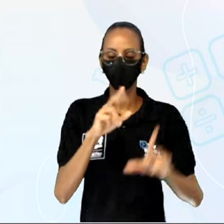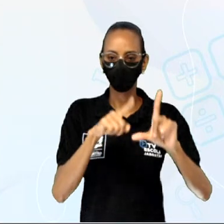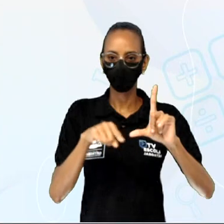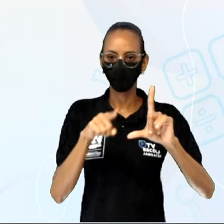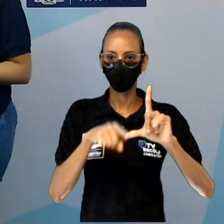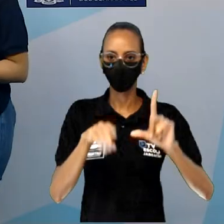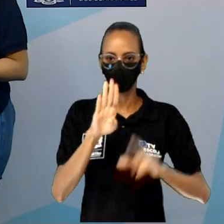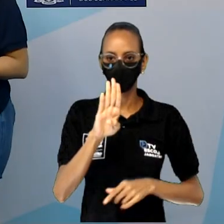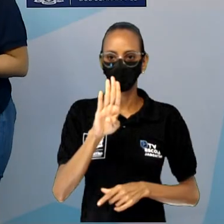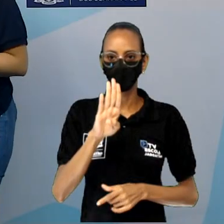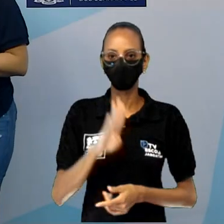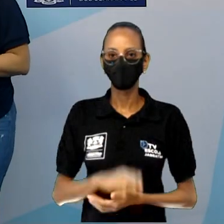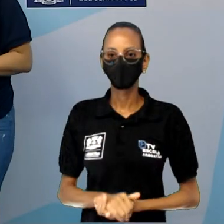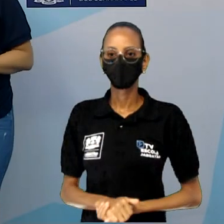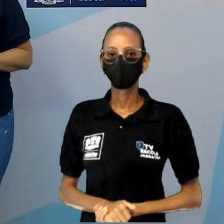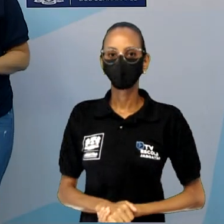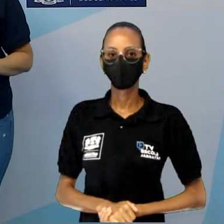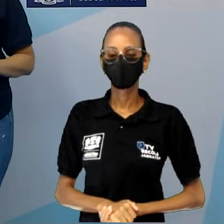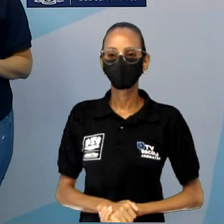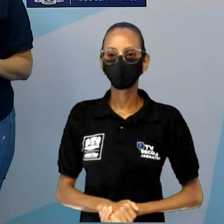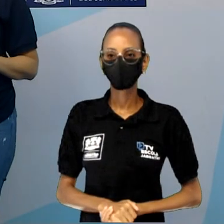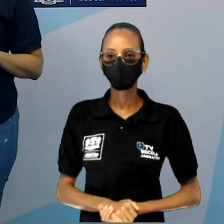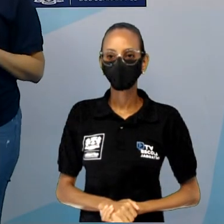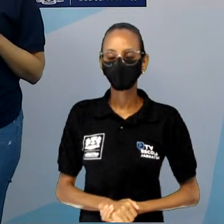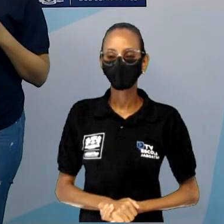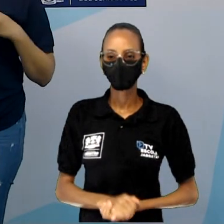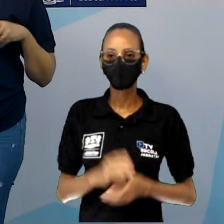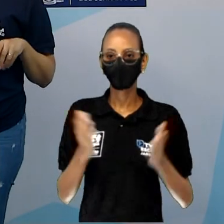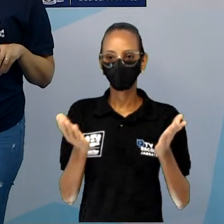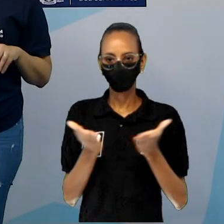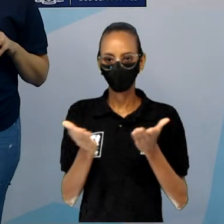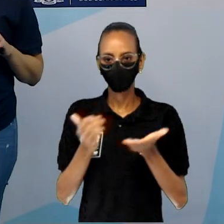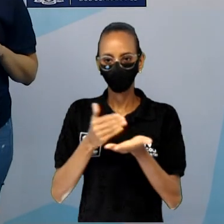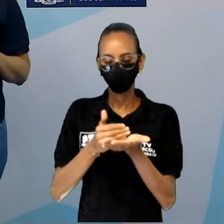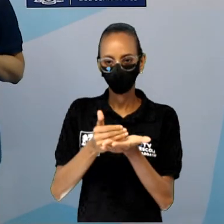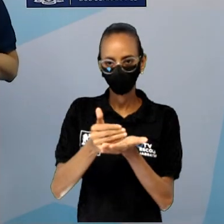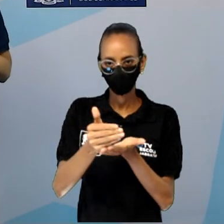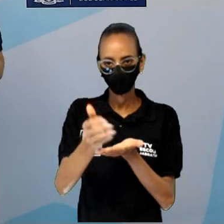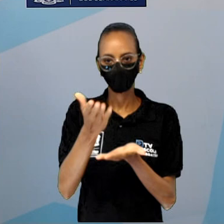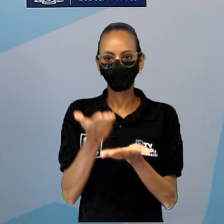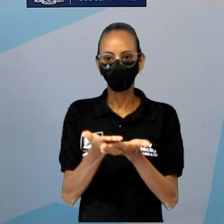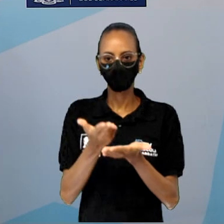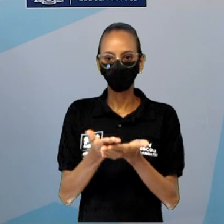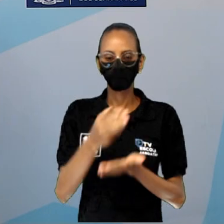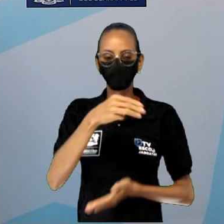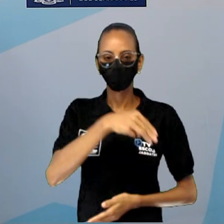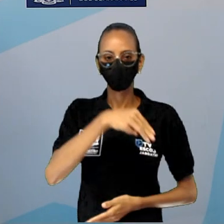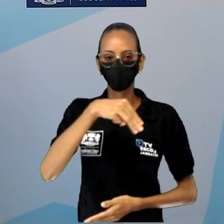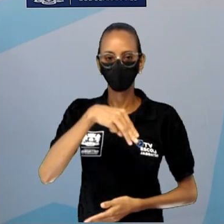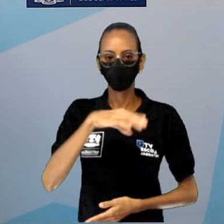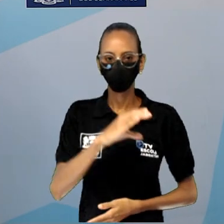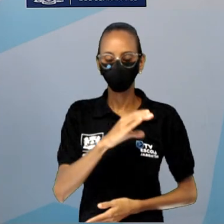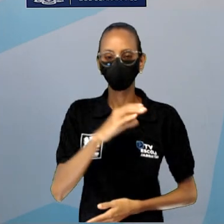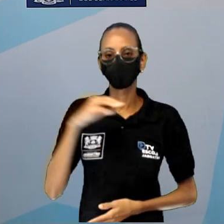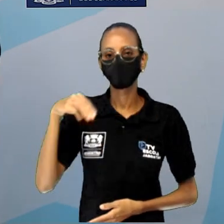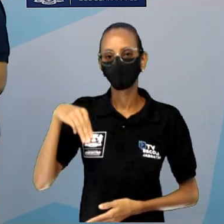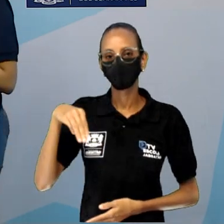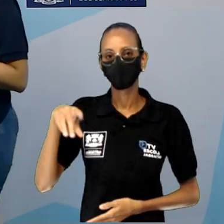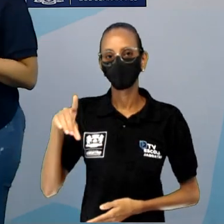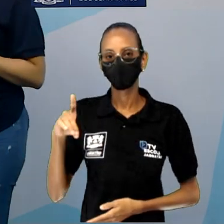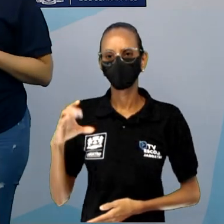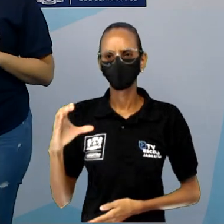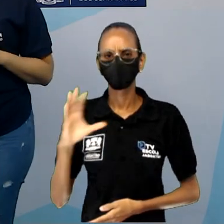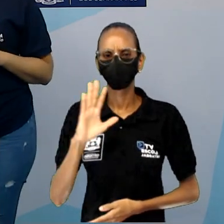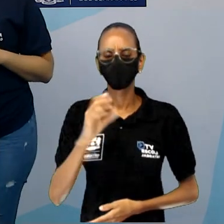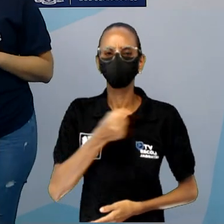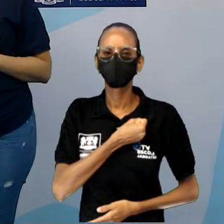bom? Então, vamos observar agora, para a gente começar a nossa aula com MMC e MDC, o que que é